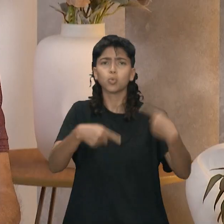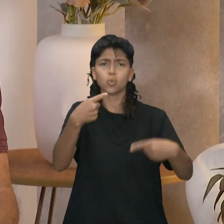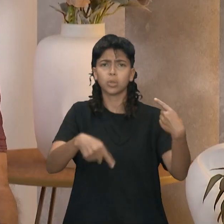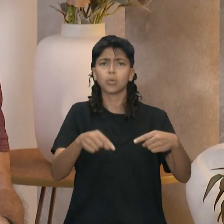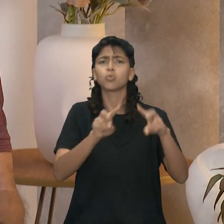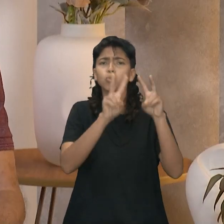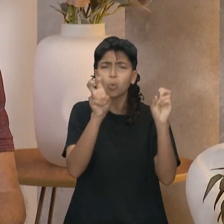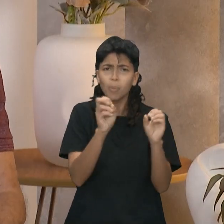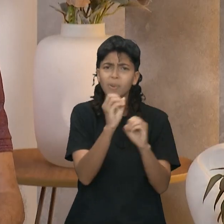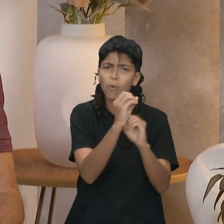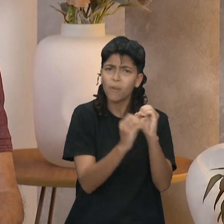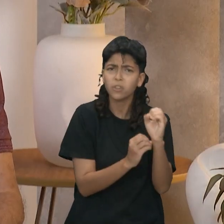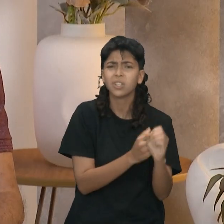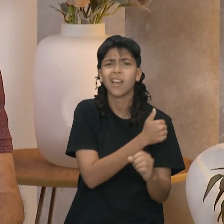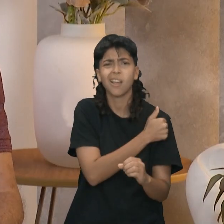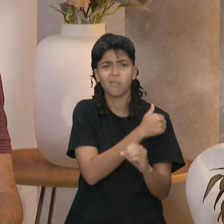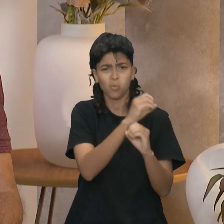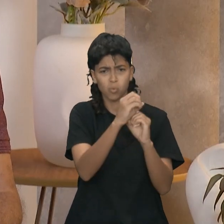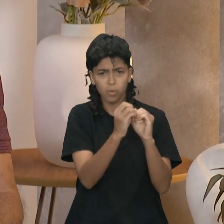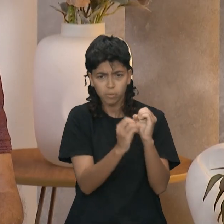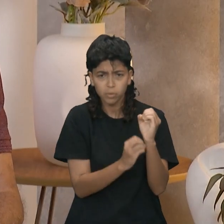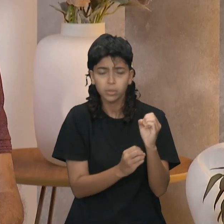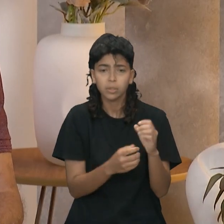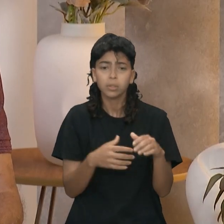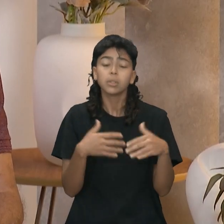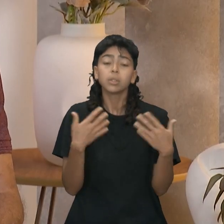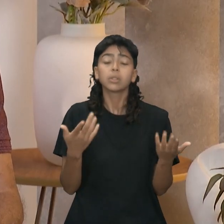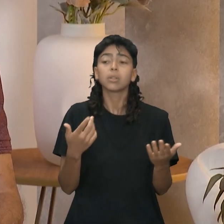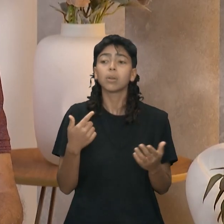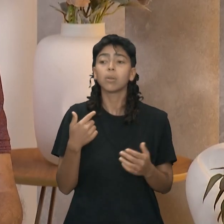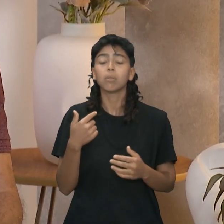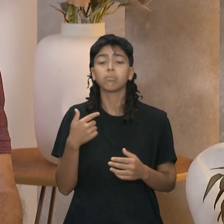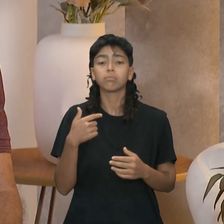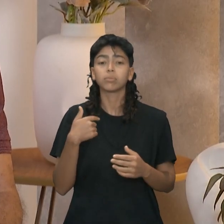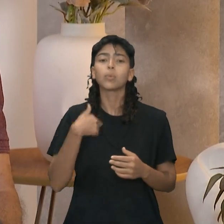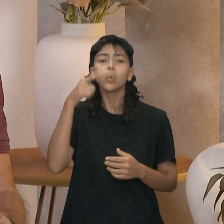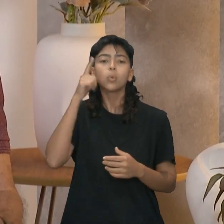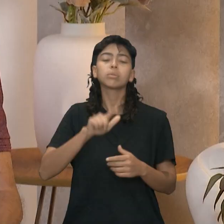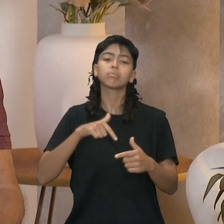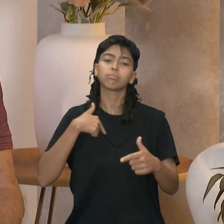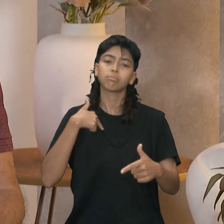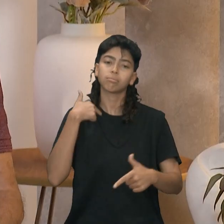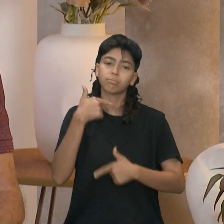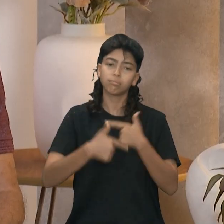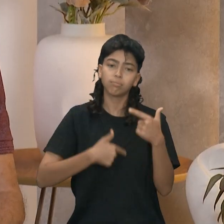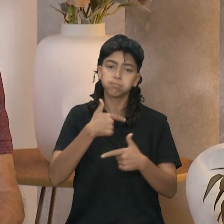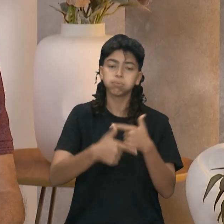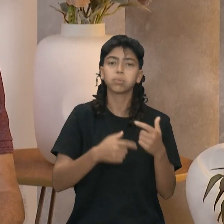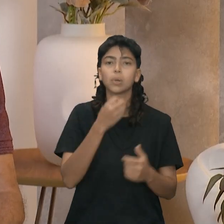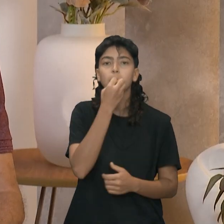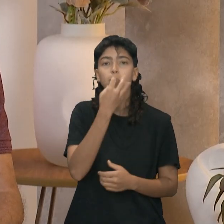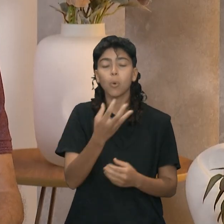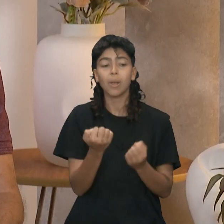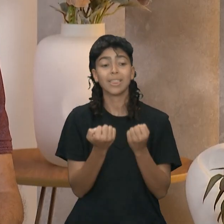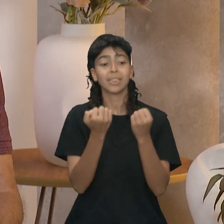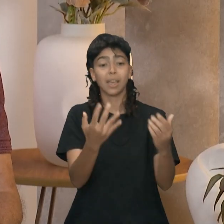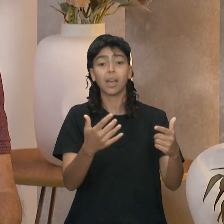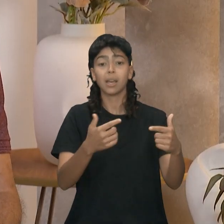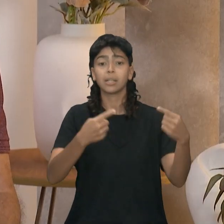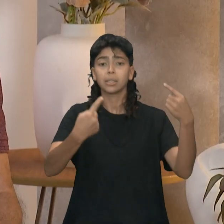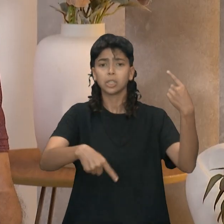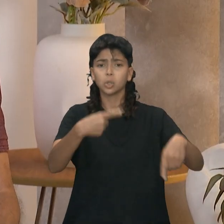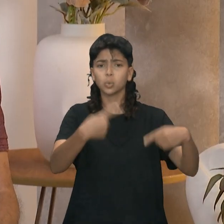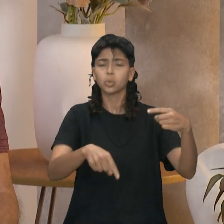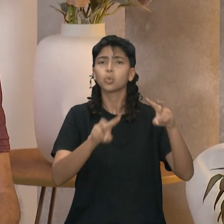Goiás. Creio ter feito um bom trabalho nesse intento, né, de levar exatamente essa discussão sobre um novo modelo